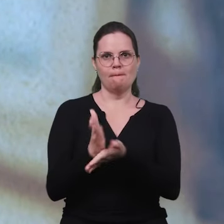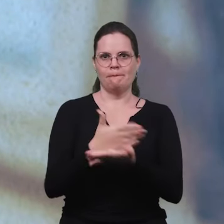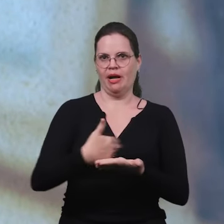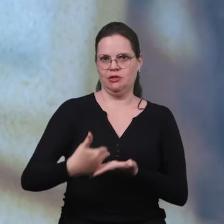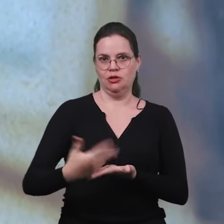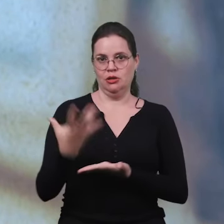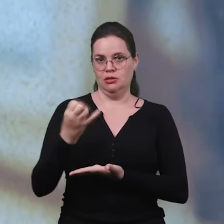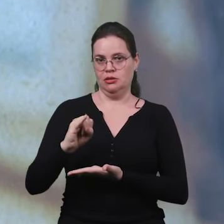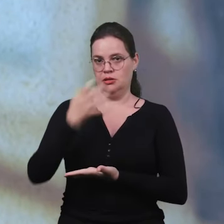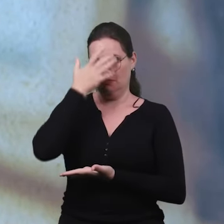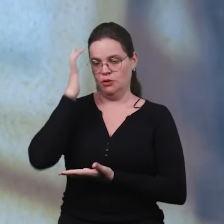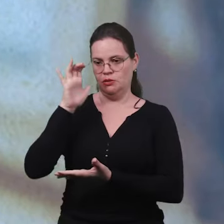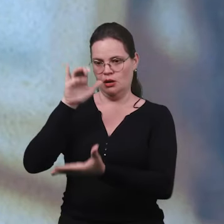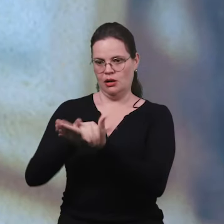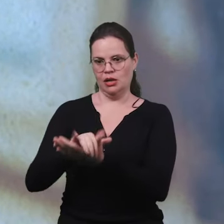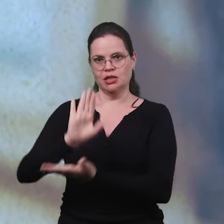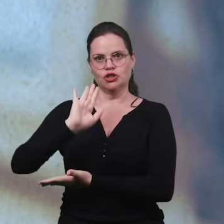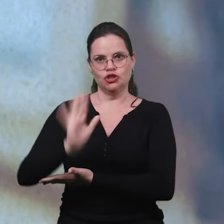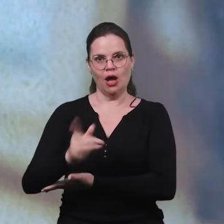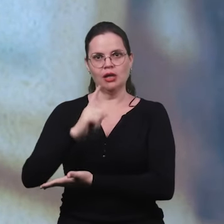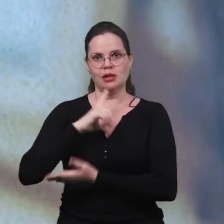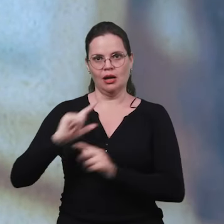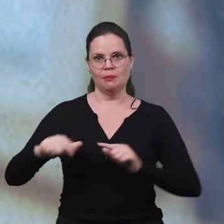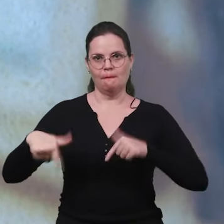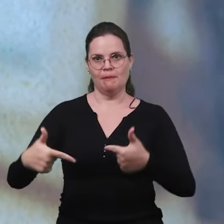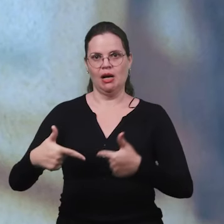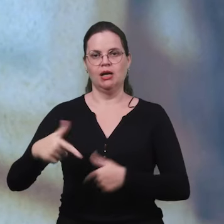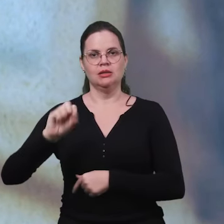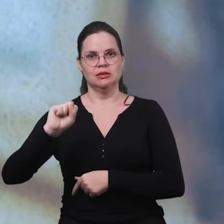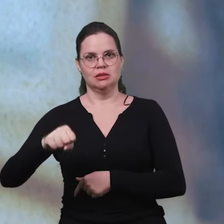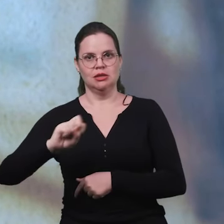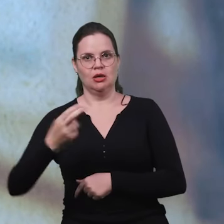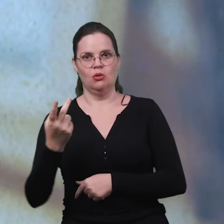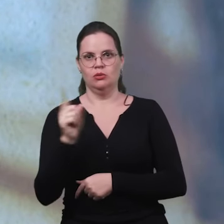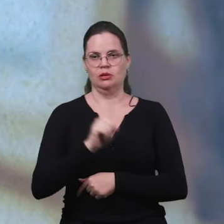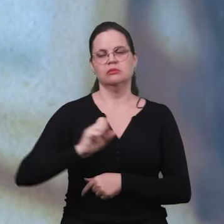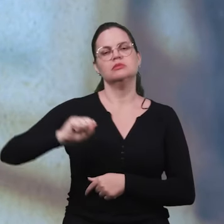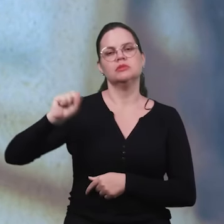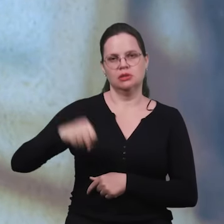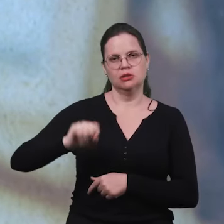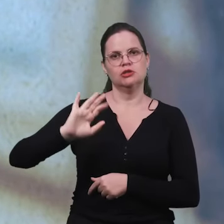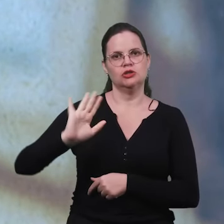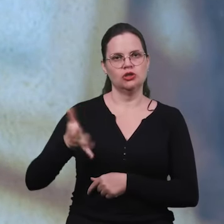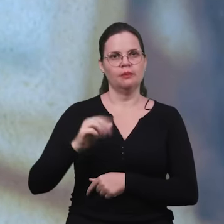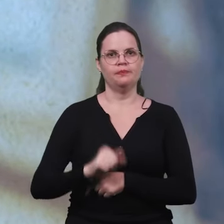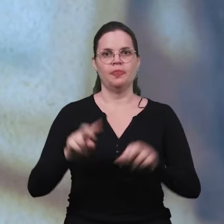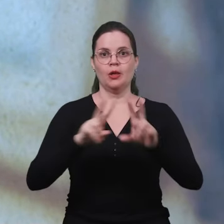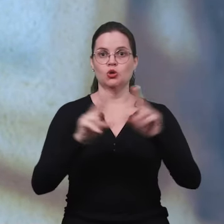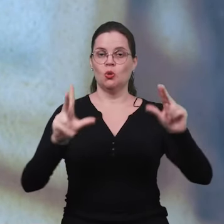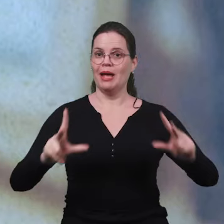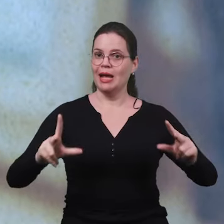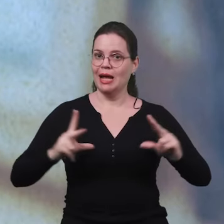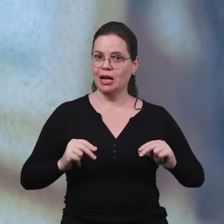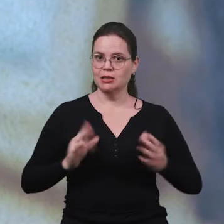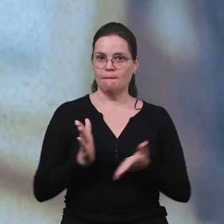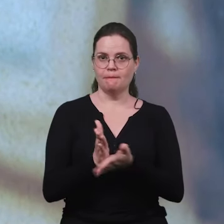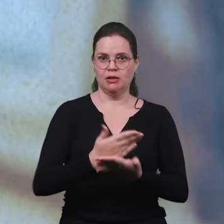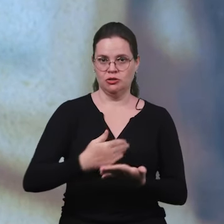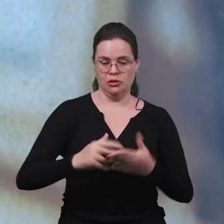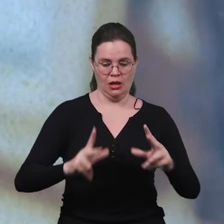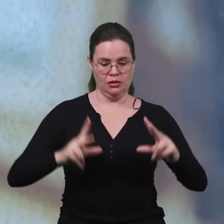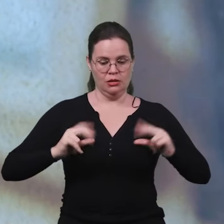está casado, né? Vai já se aplicar ou não? E sim, né? Na verdade, no que diz respeito à partilha de herança, qual